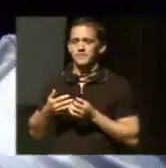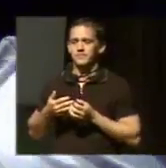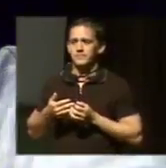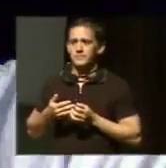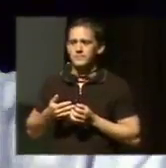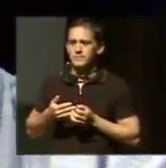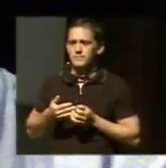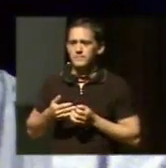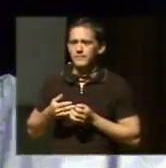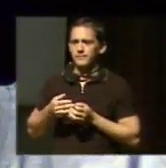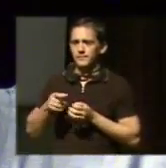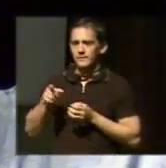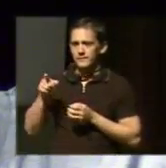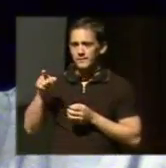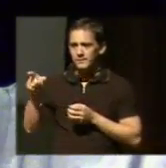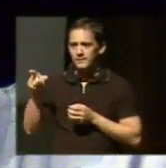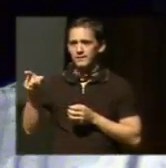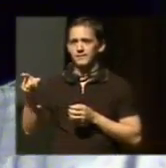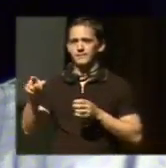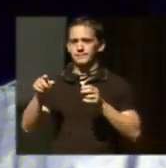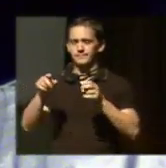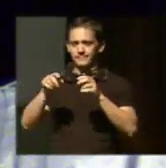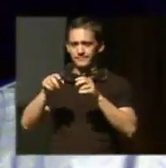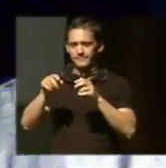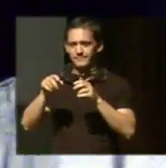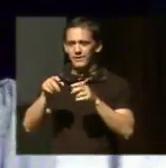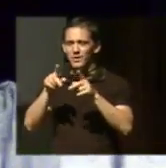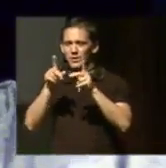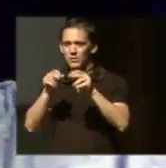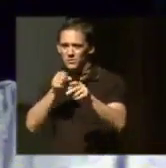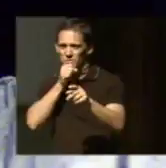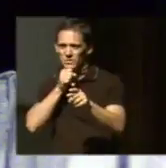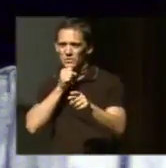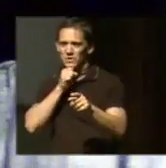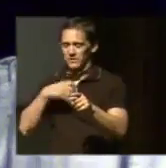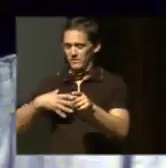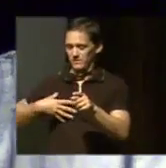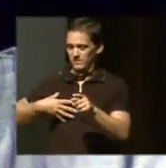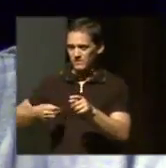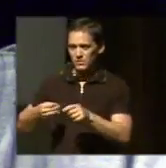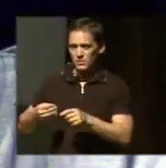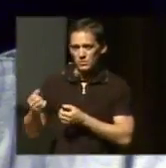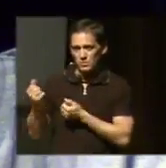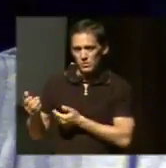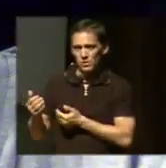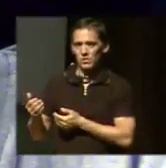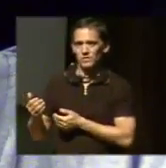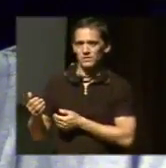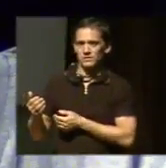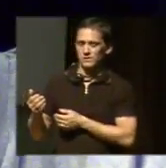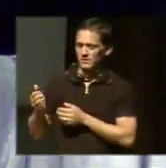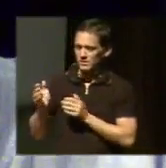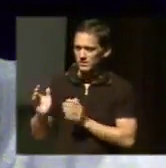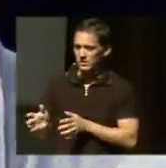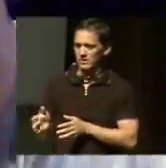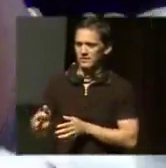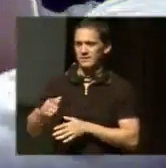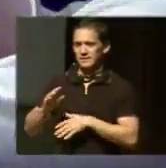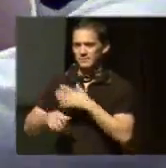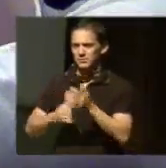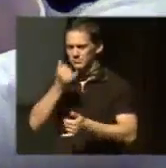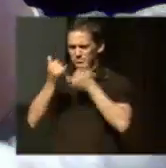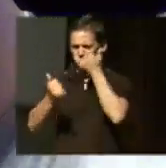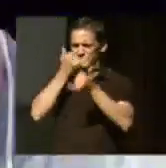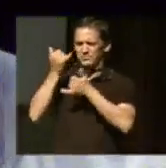assim como aquela senhora, ela teve filhos muito jovens, muito cedo, passou por tragédias na vida